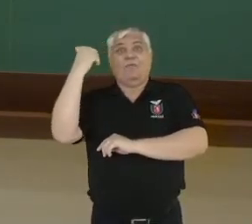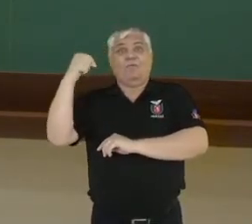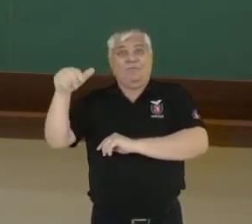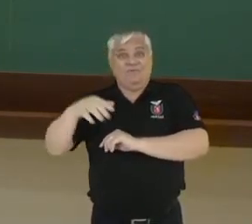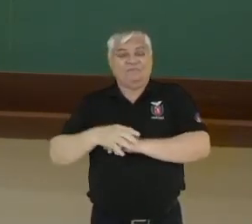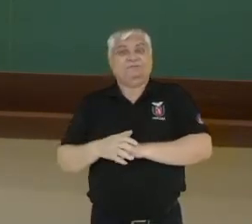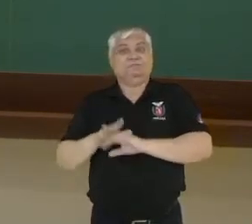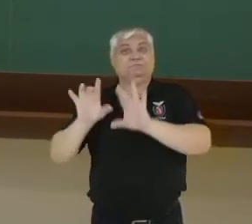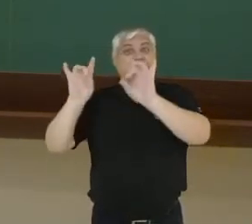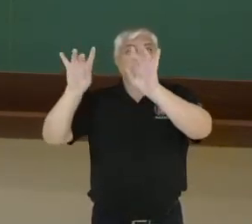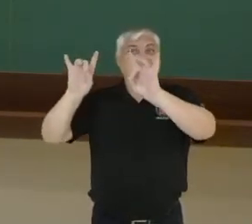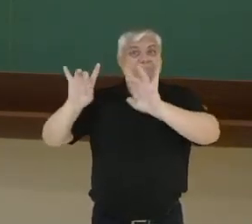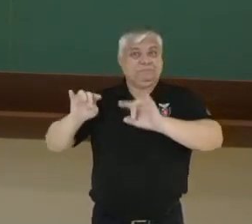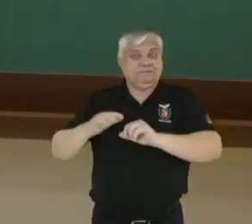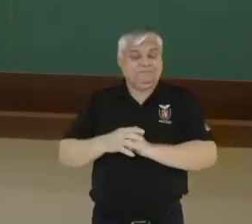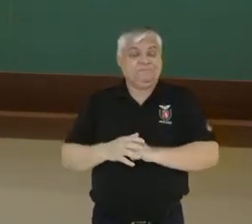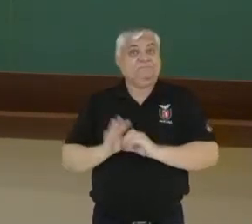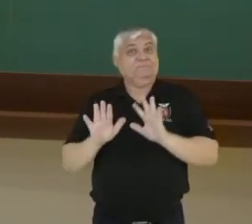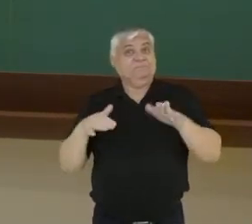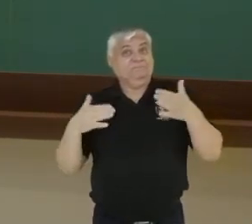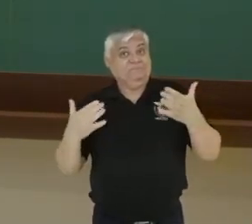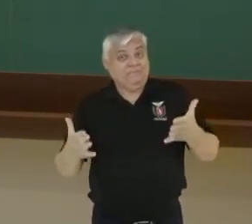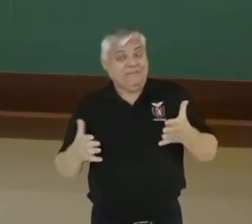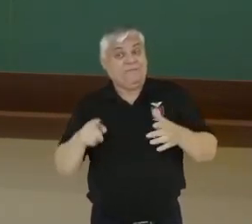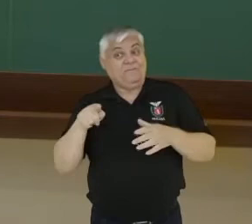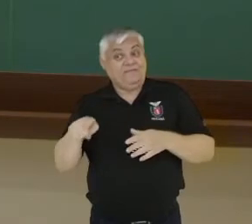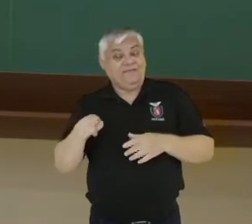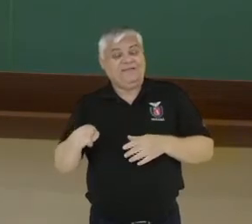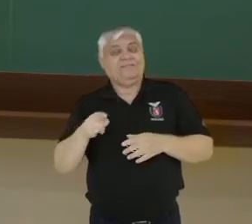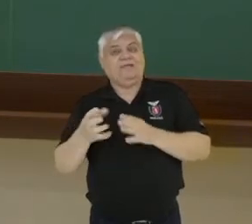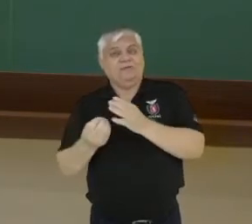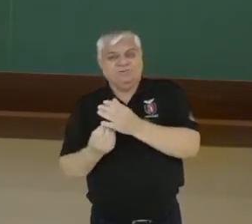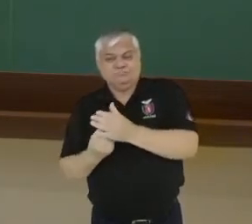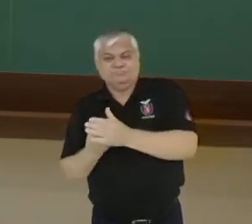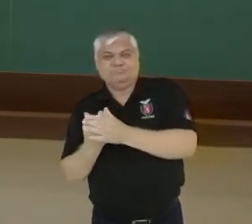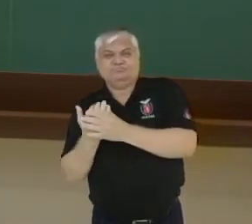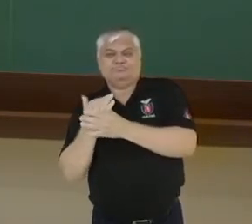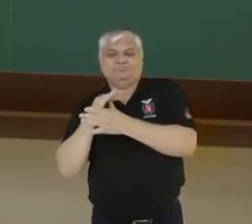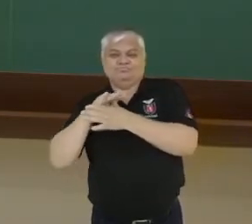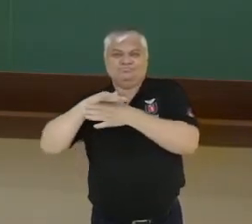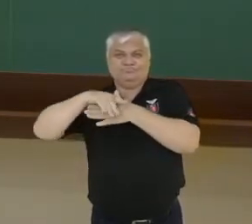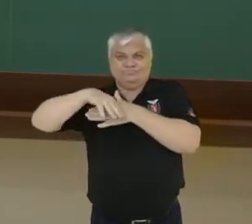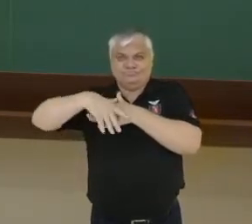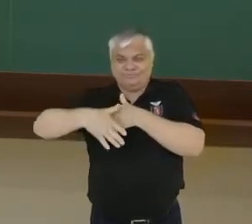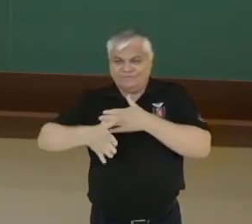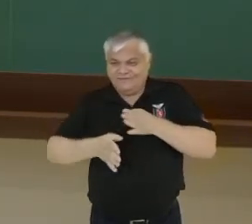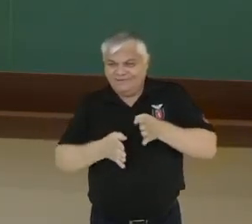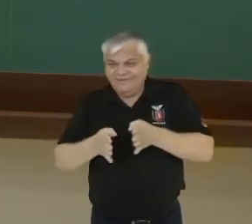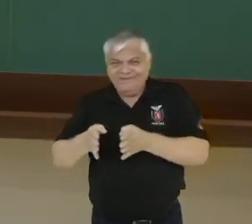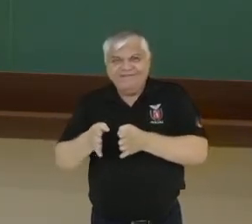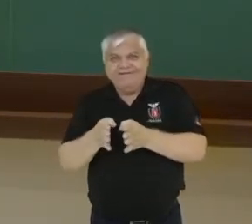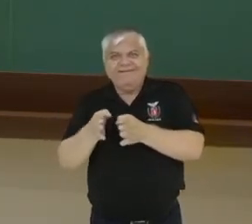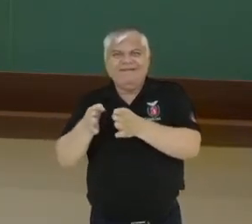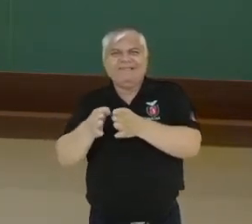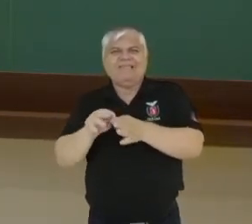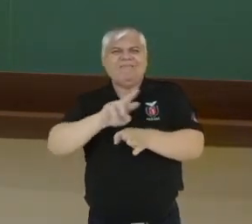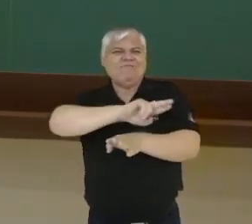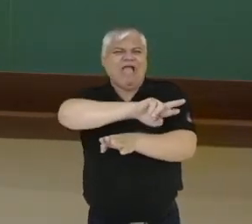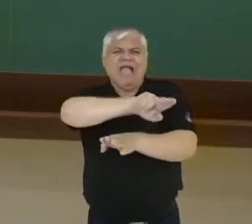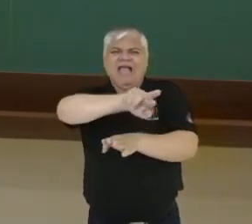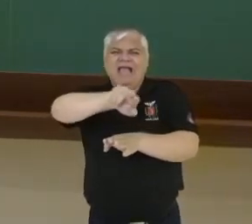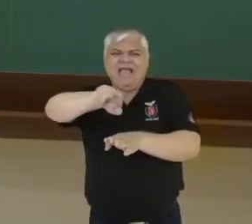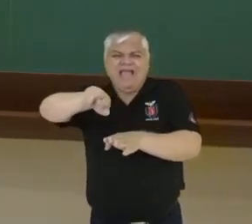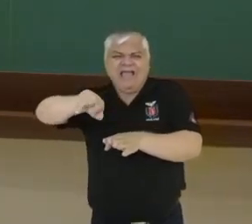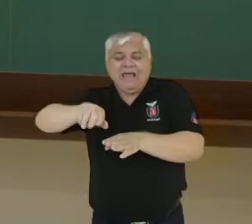Então, logicamente, a detenção da nascente, bem como a detenção de outras nascentes de rios, é uma